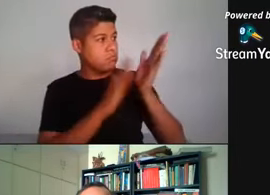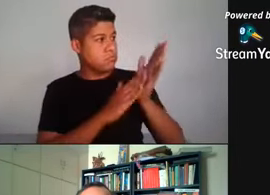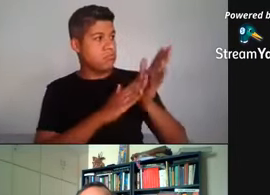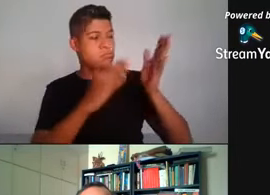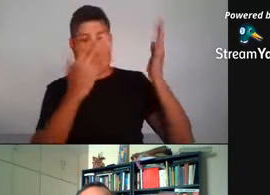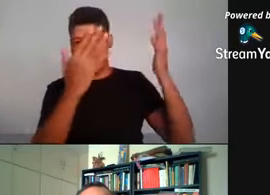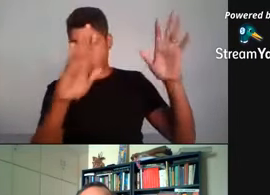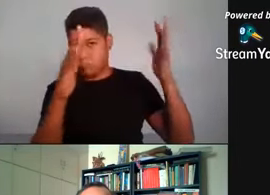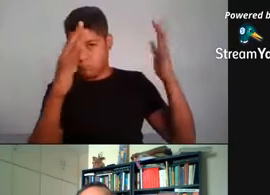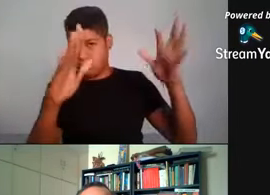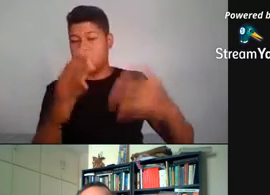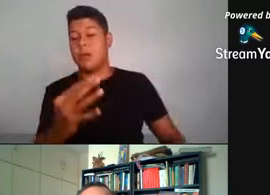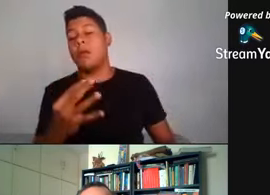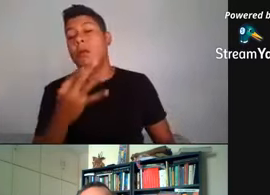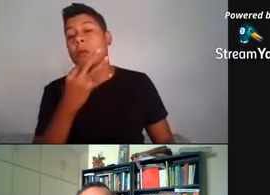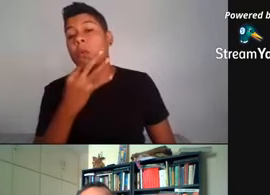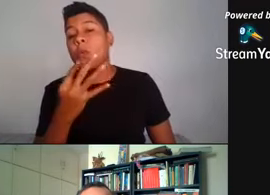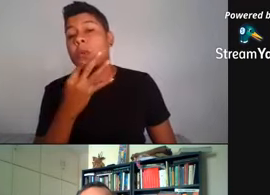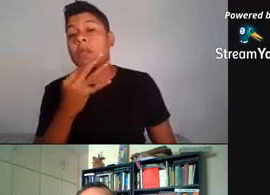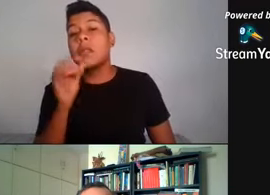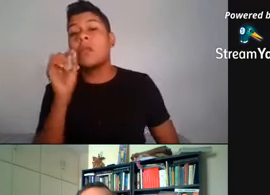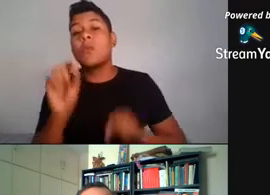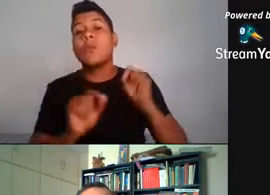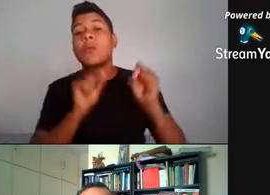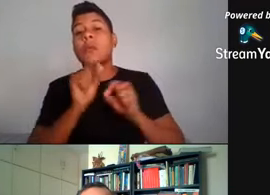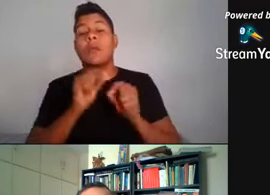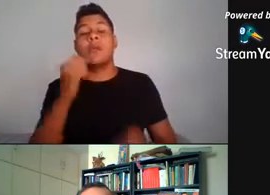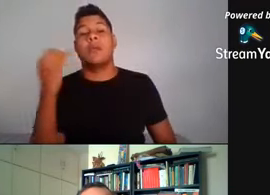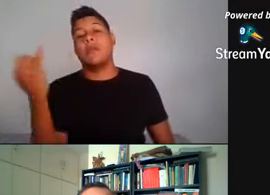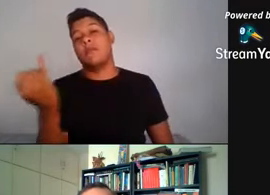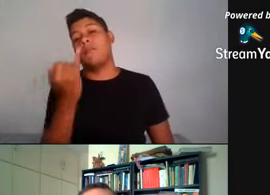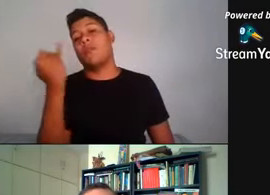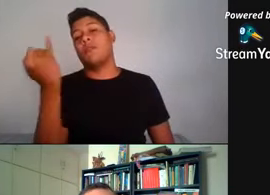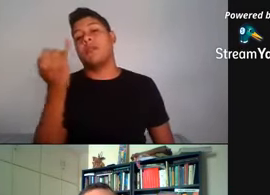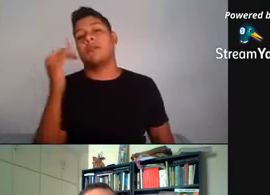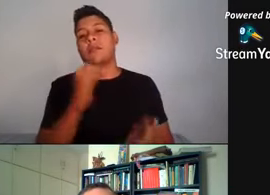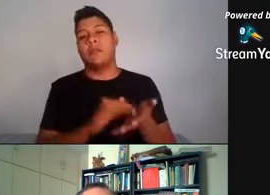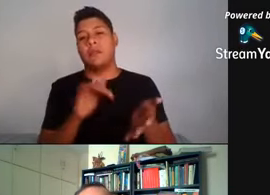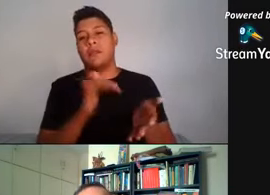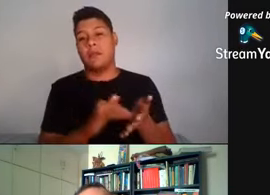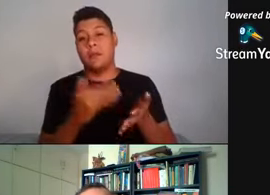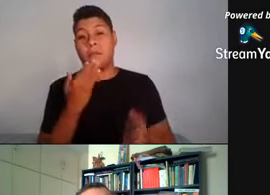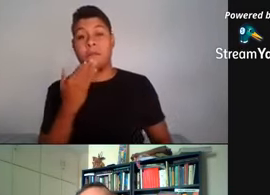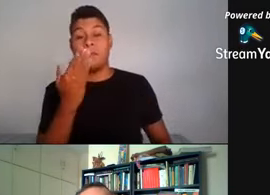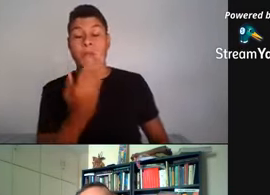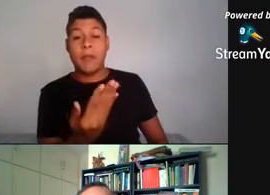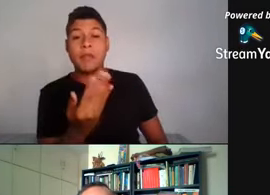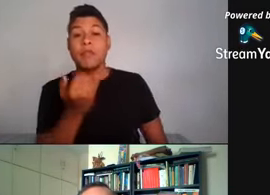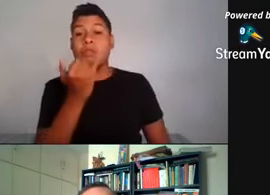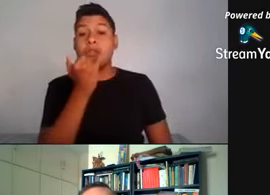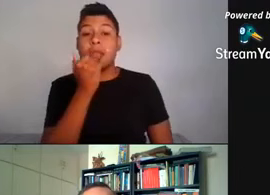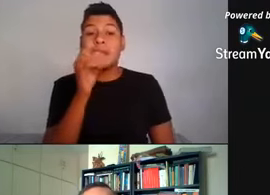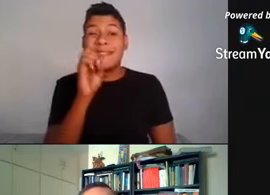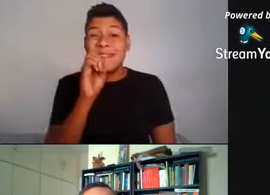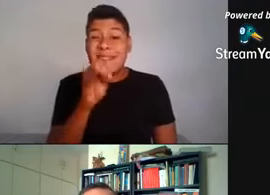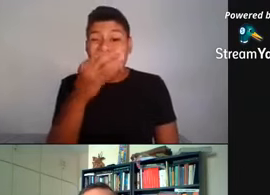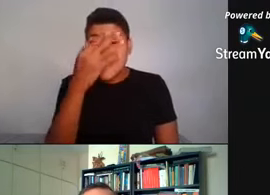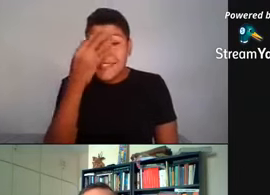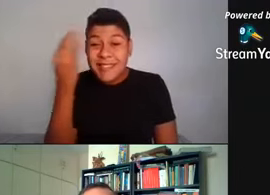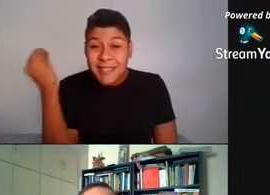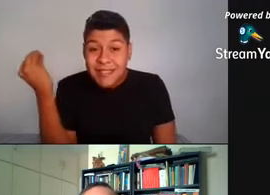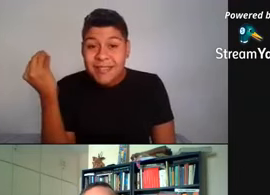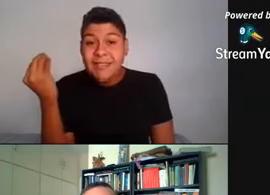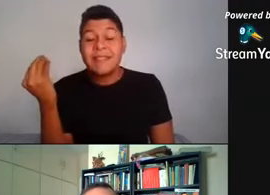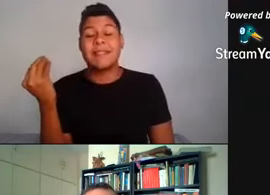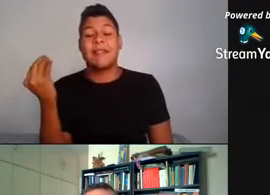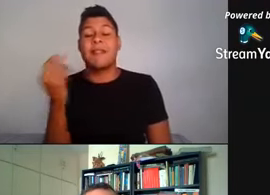merecidamente reconhecendo a importância da secretaria. Peço desde já desculpa se eu esquecer de referir